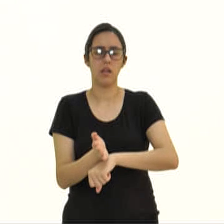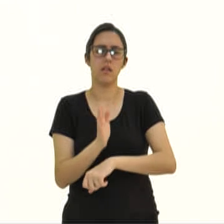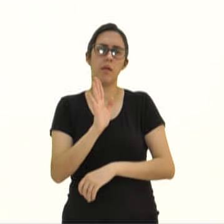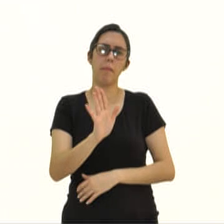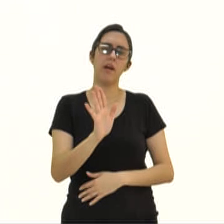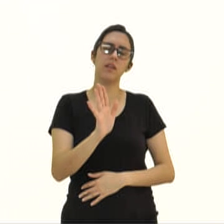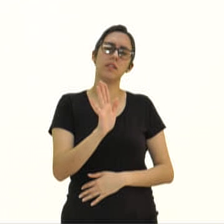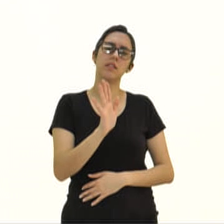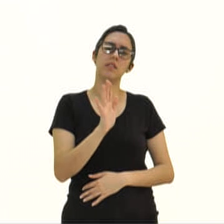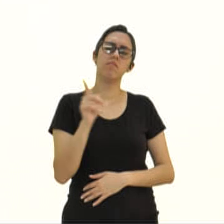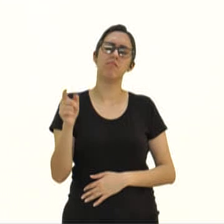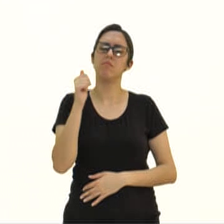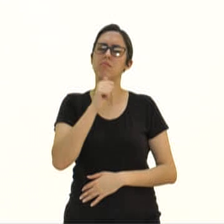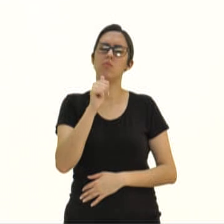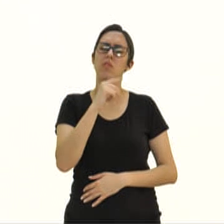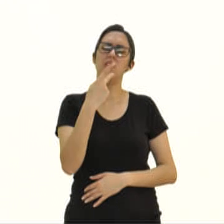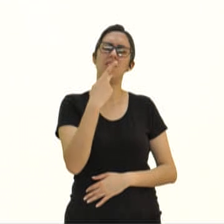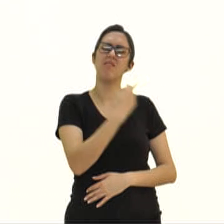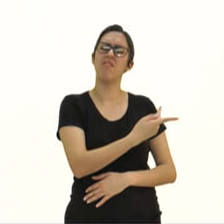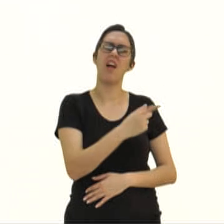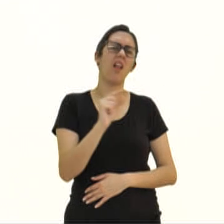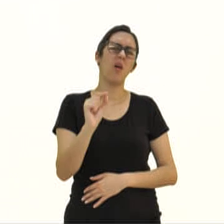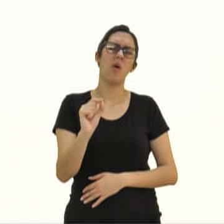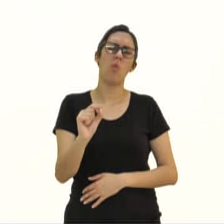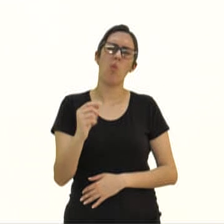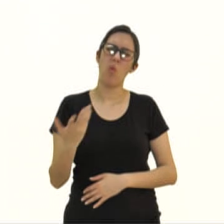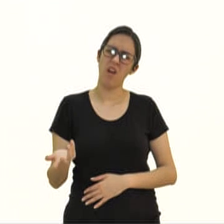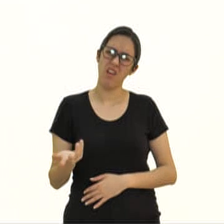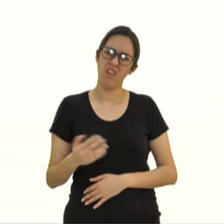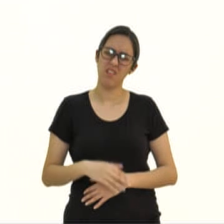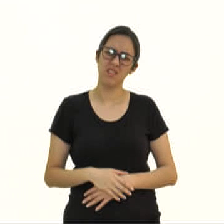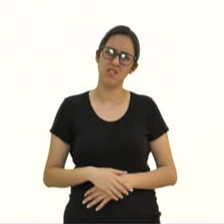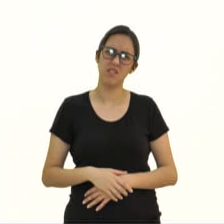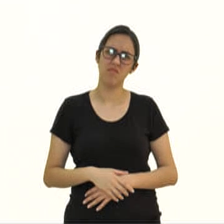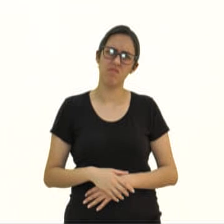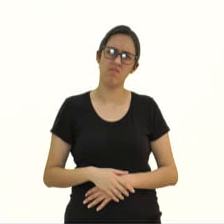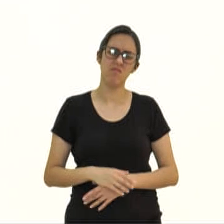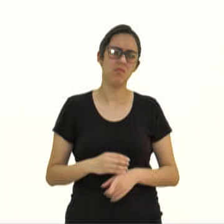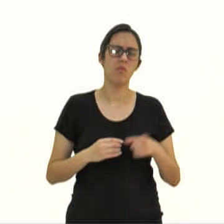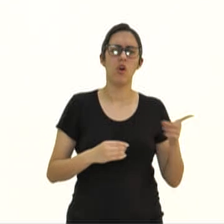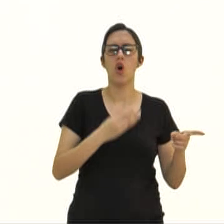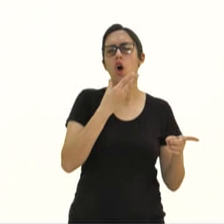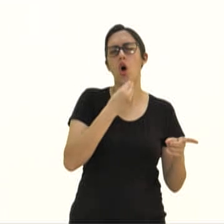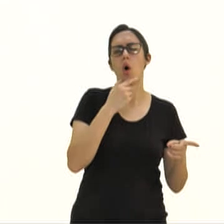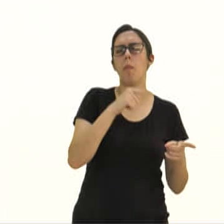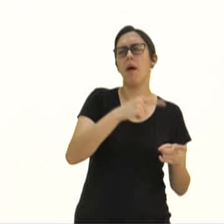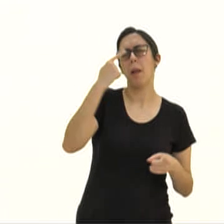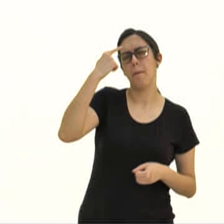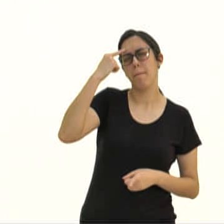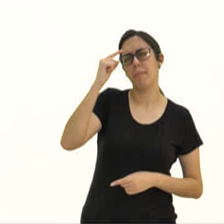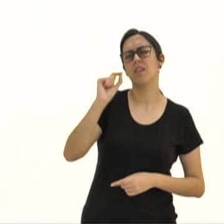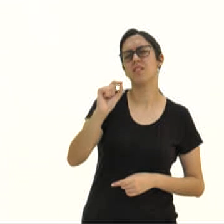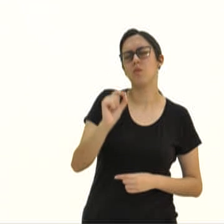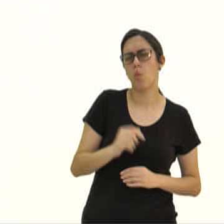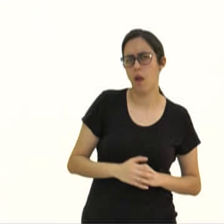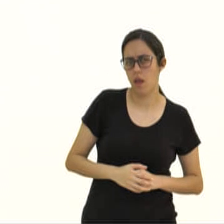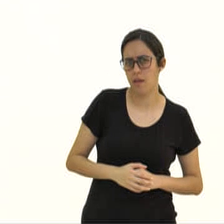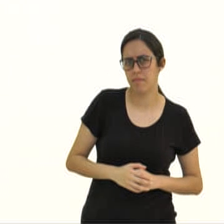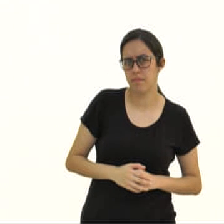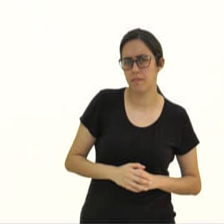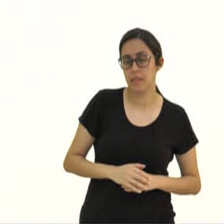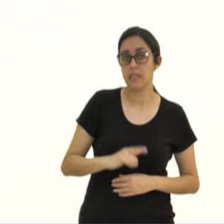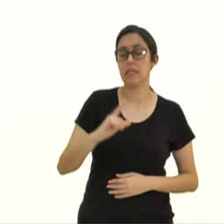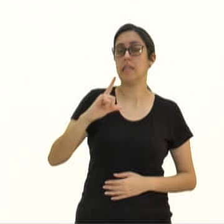lembra e do que ela fala? E Nogueira? Em que ele pensa? Repare que acontece